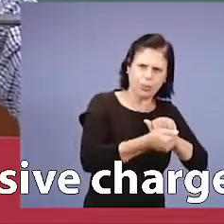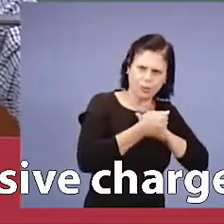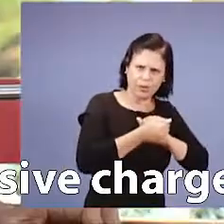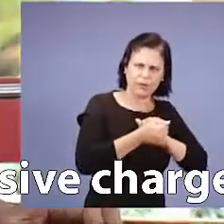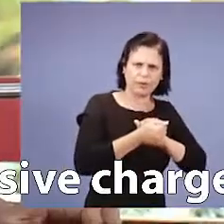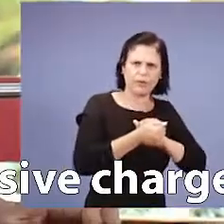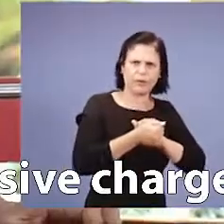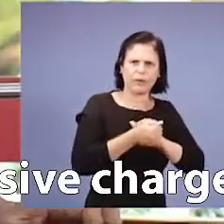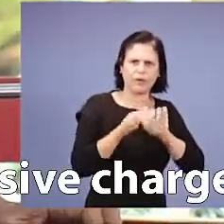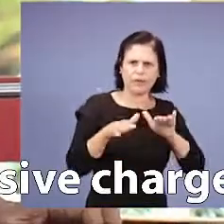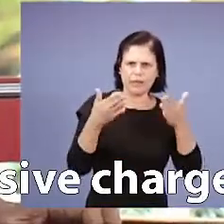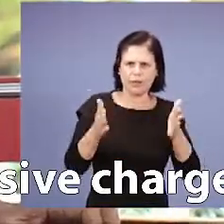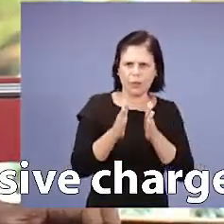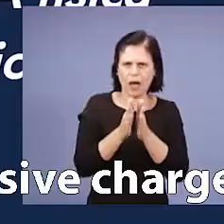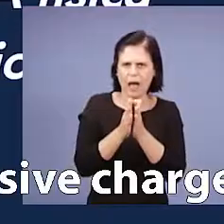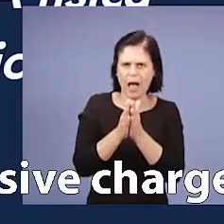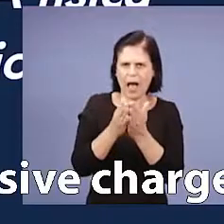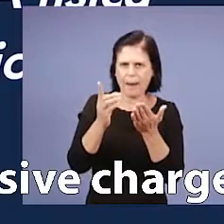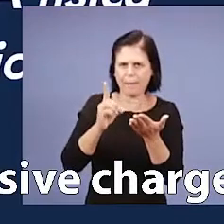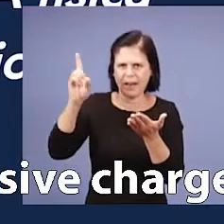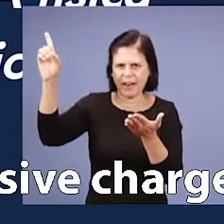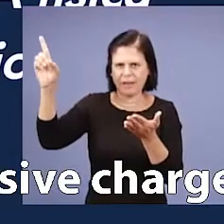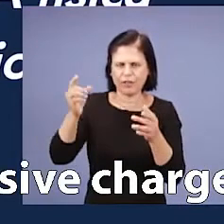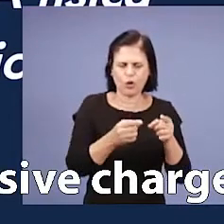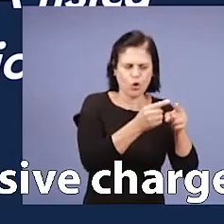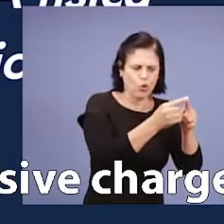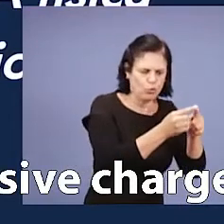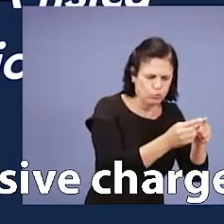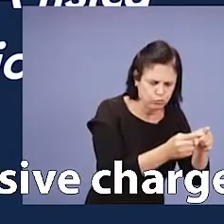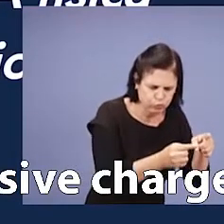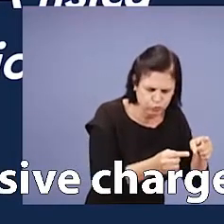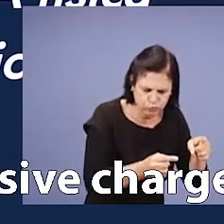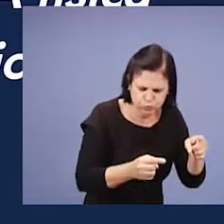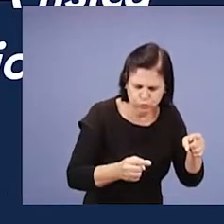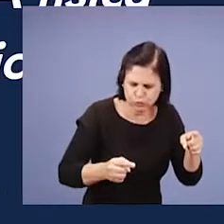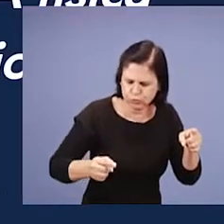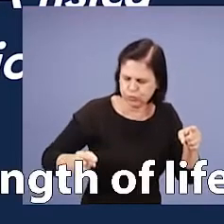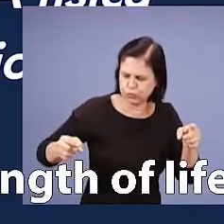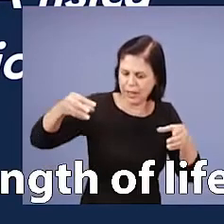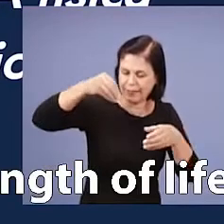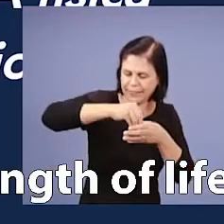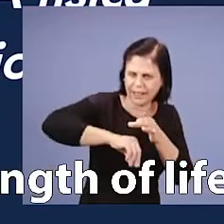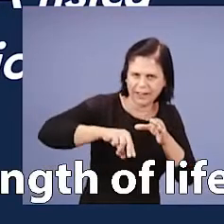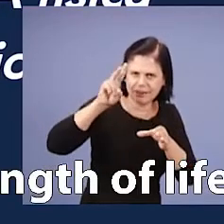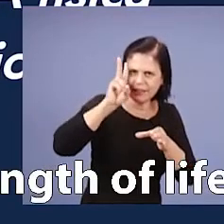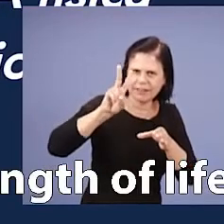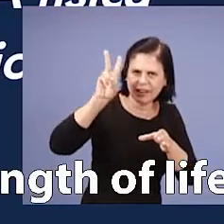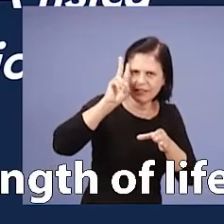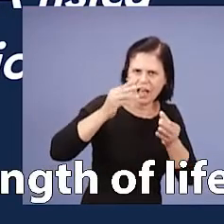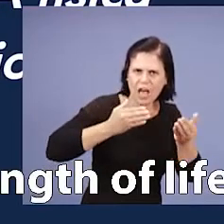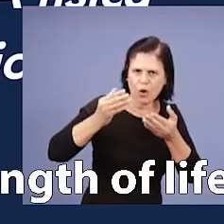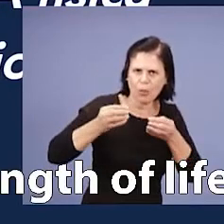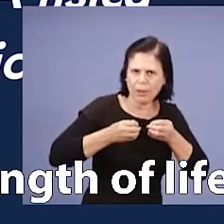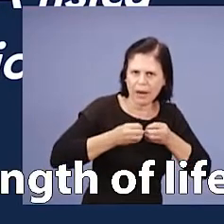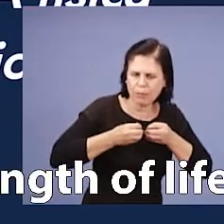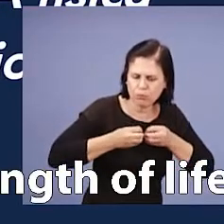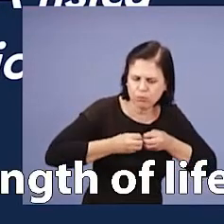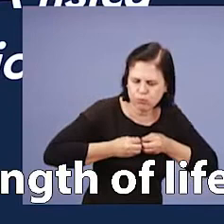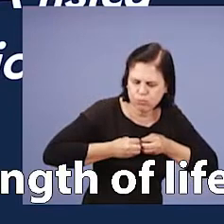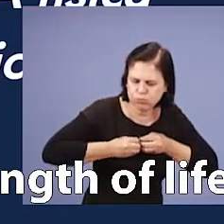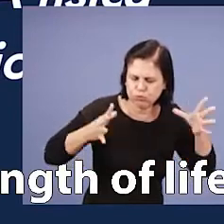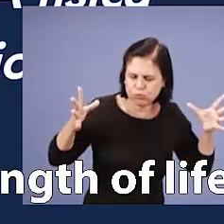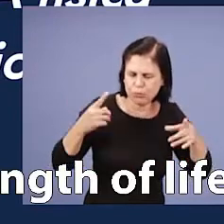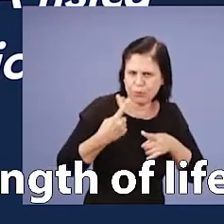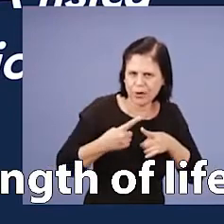entra na história como a carga explosiva pois é potencial de